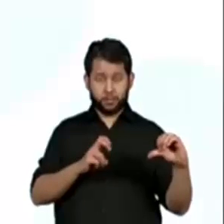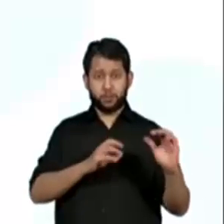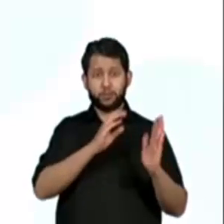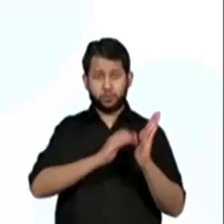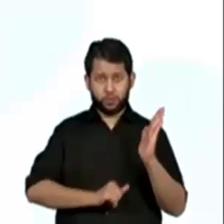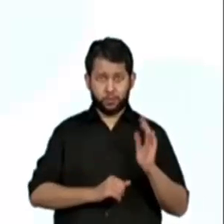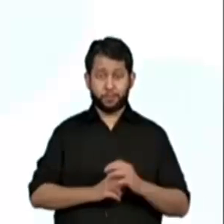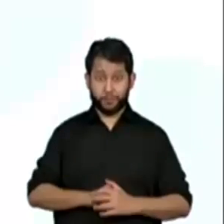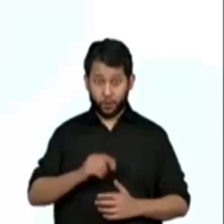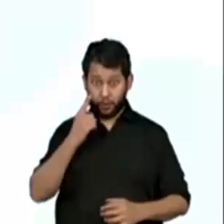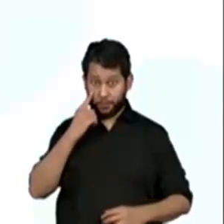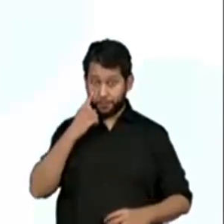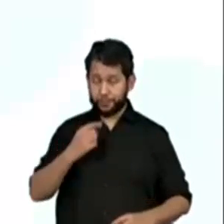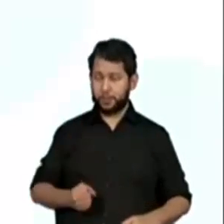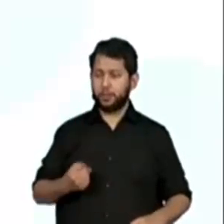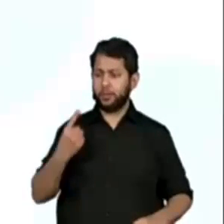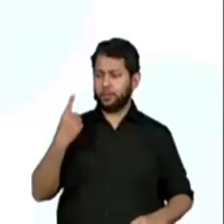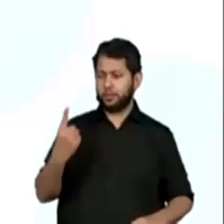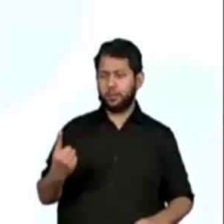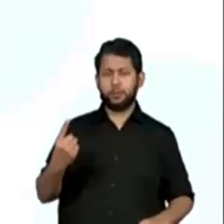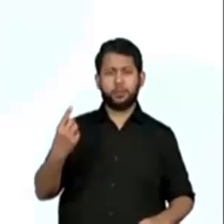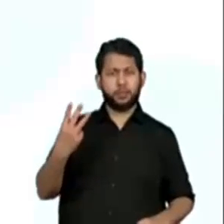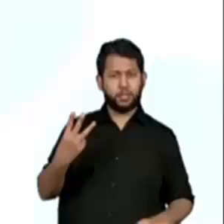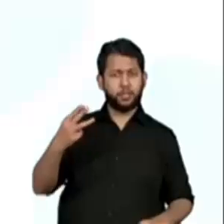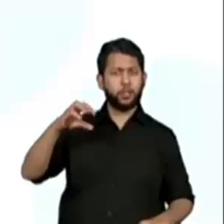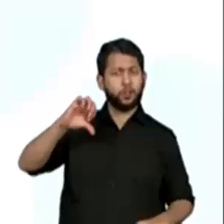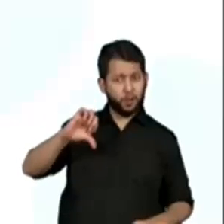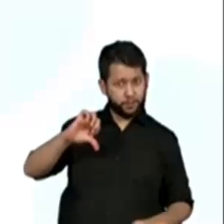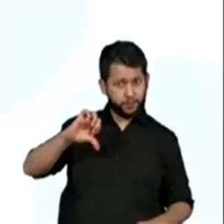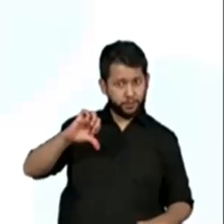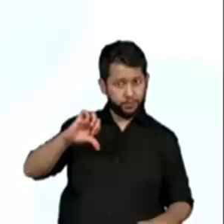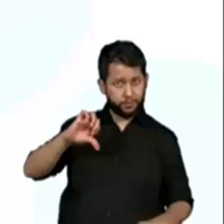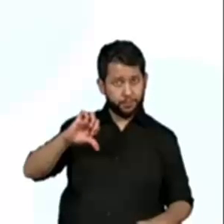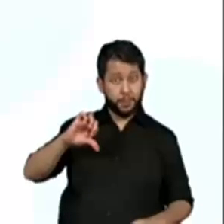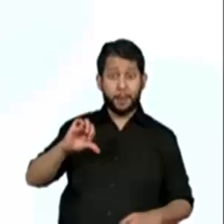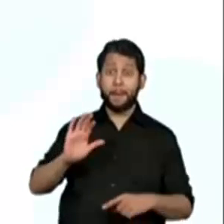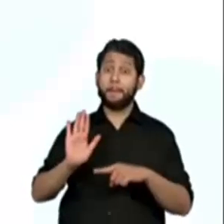139 menos, porque é a operação inversa,